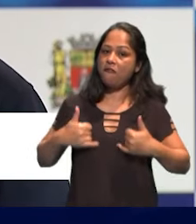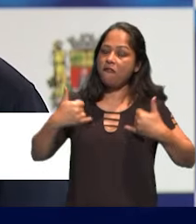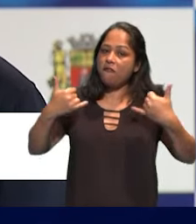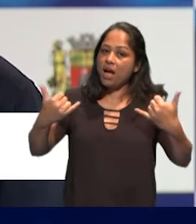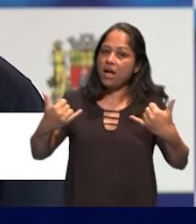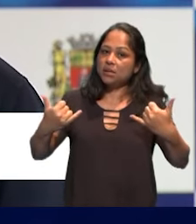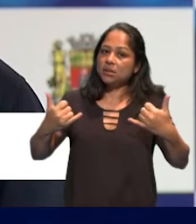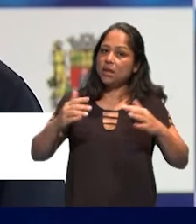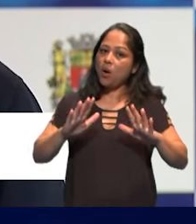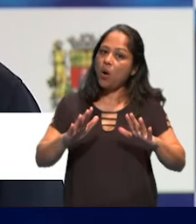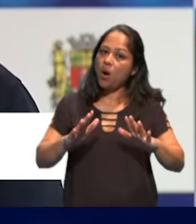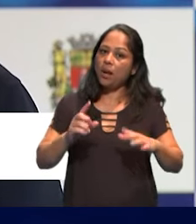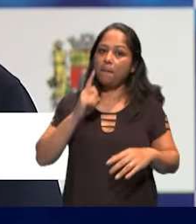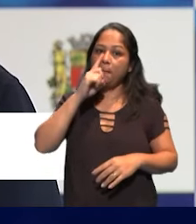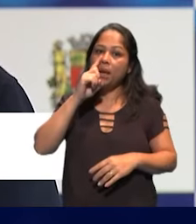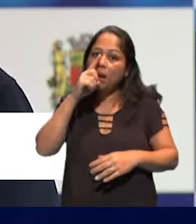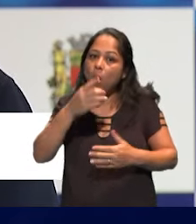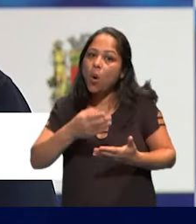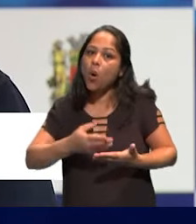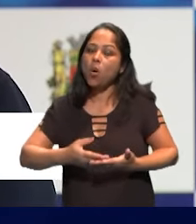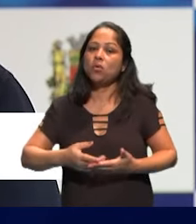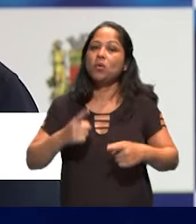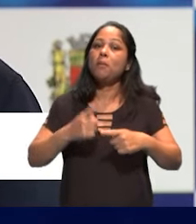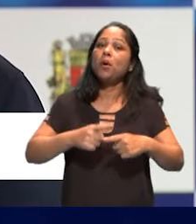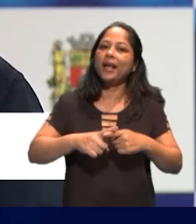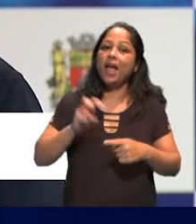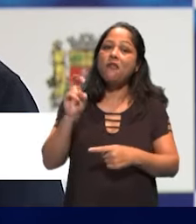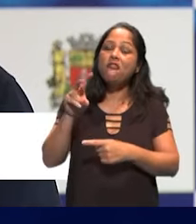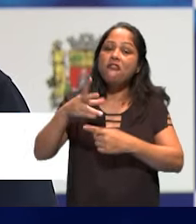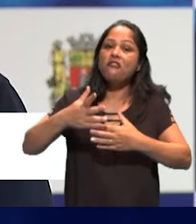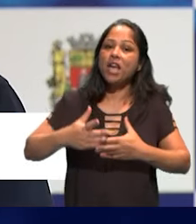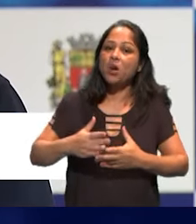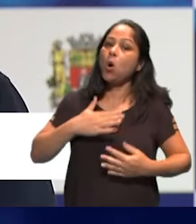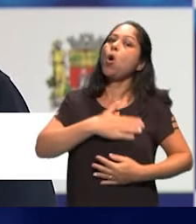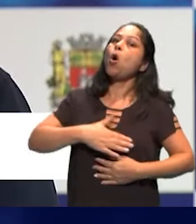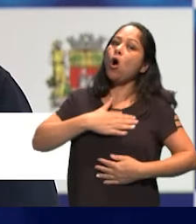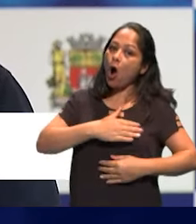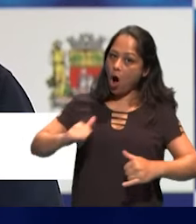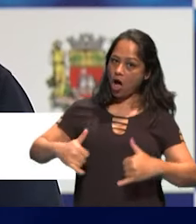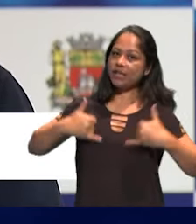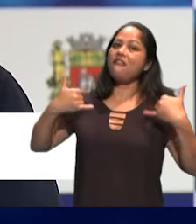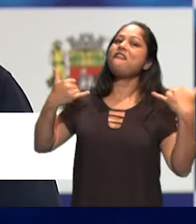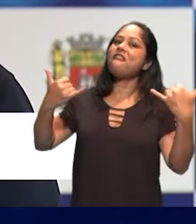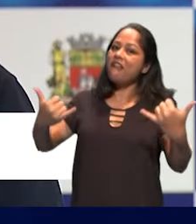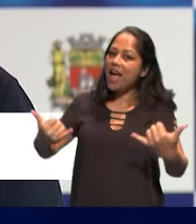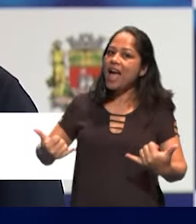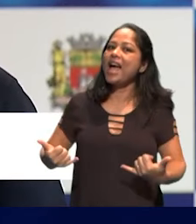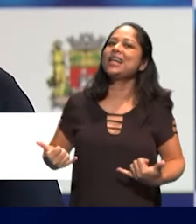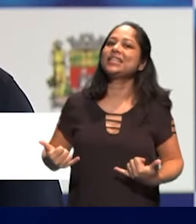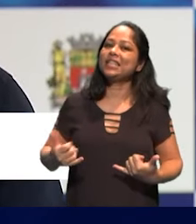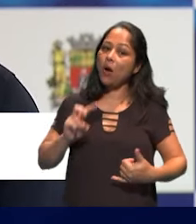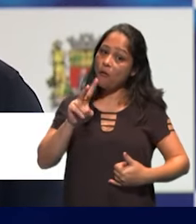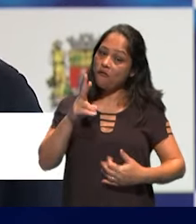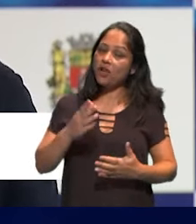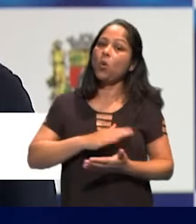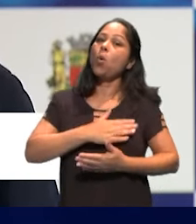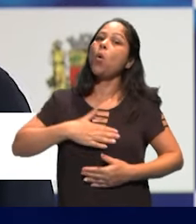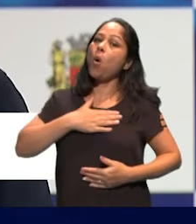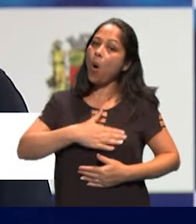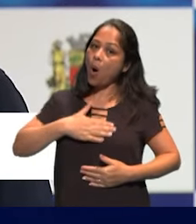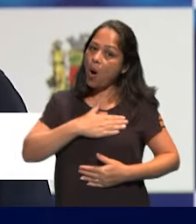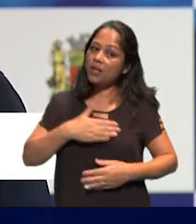adoram um bar adora um pancadão adora uma festa o vírus e sempre convidado viu ele está sempre presente